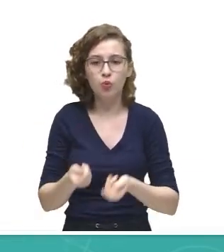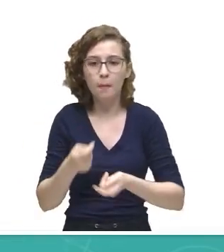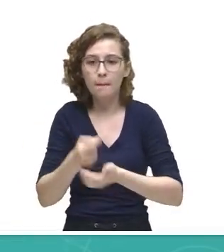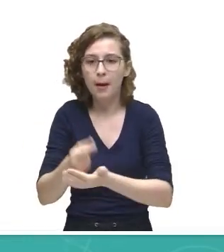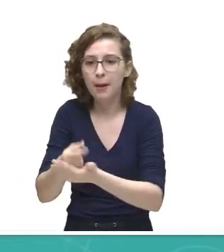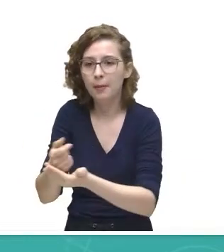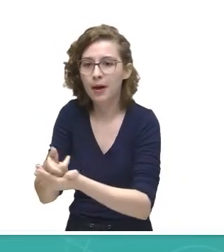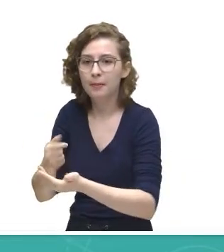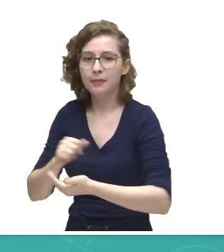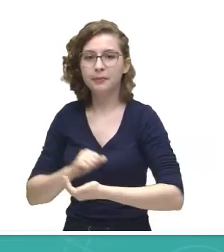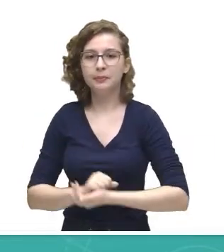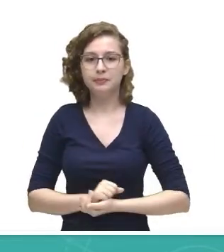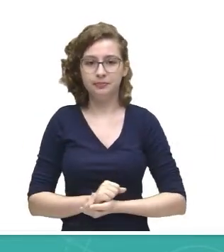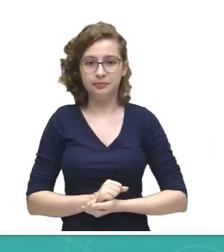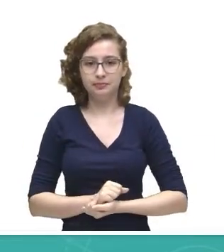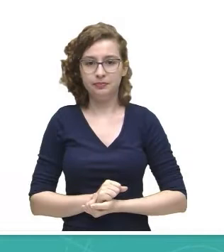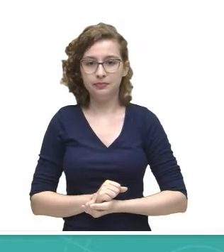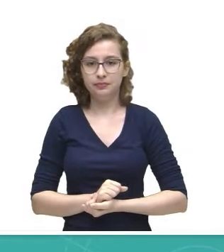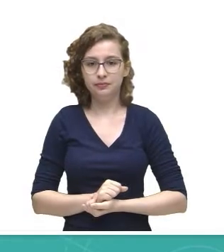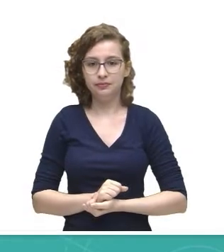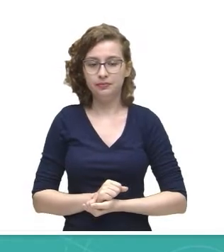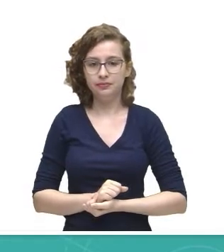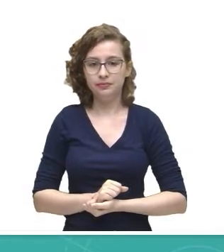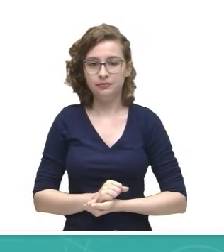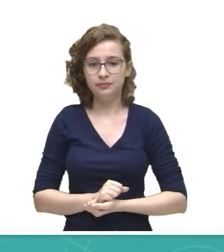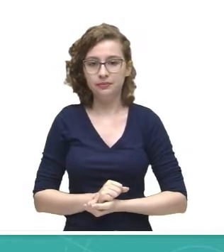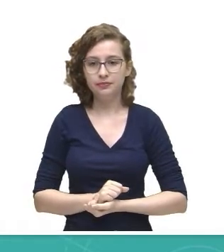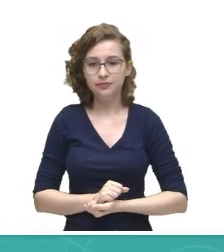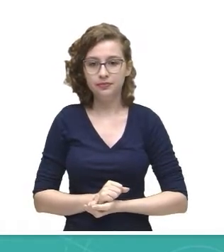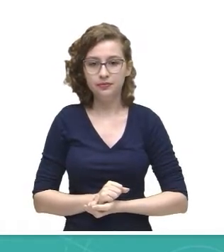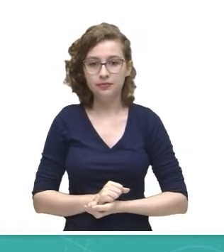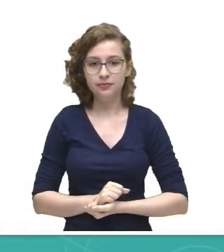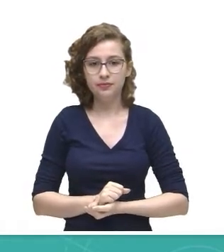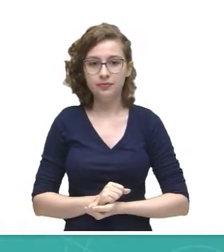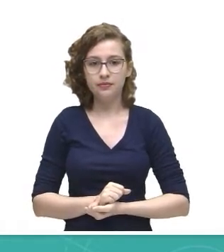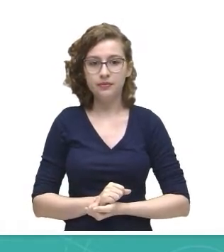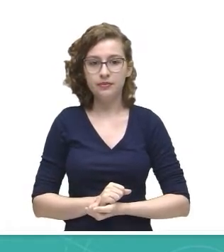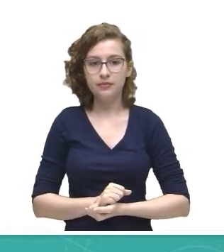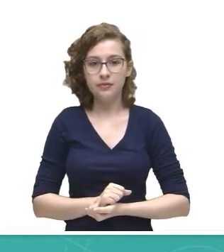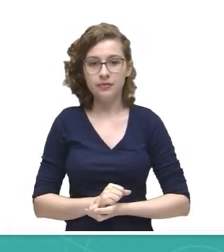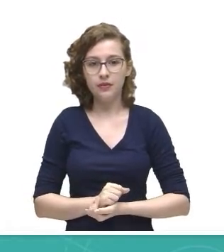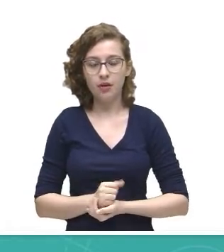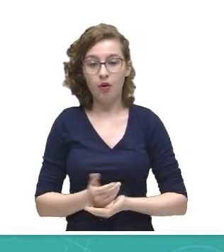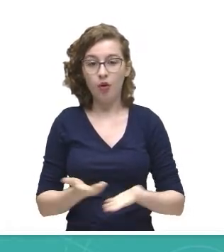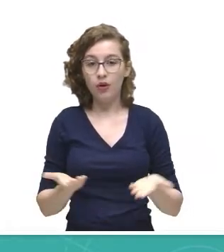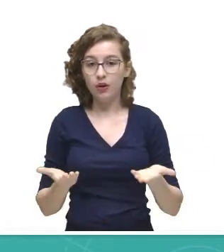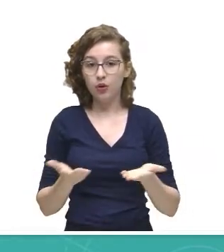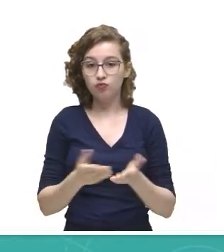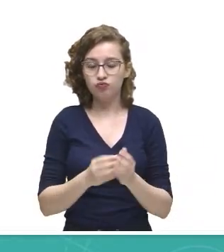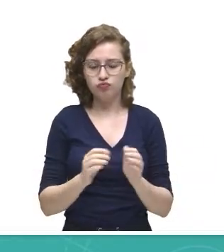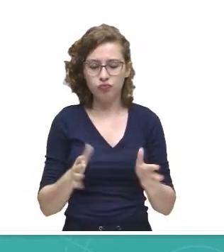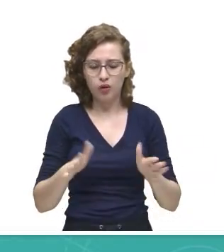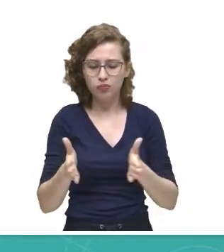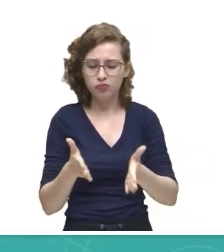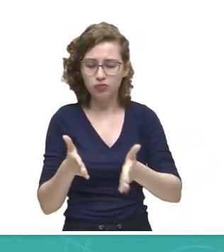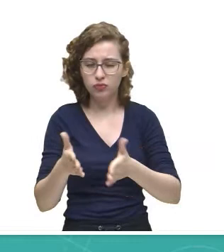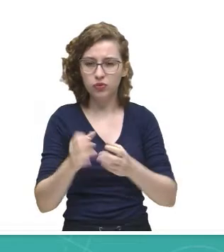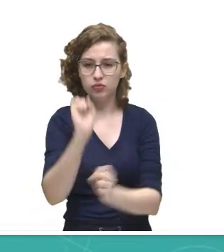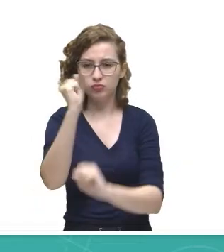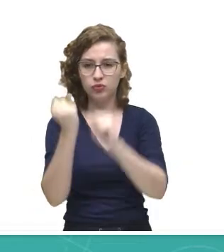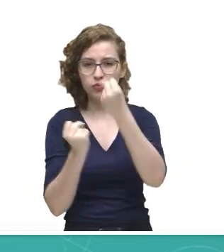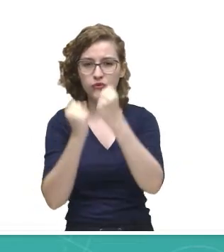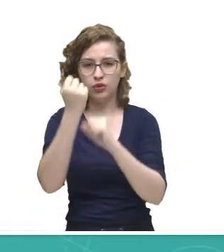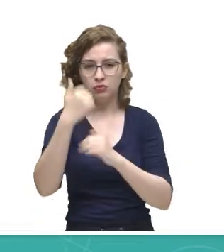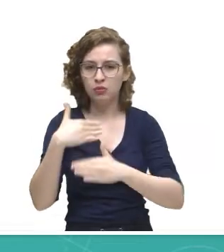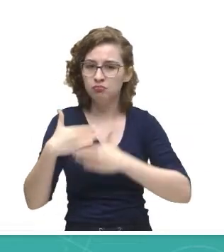nossa aula? Vamos lá aqui no quadro com todos vocês. Até chegar ao nível industrial, o processo